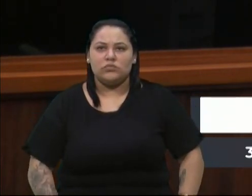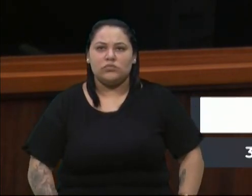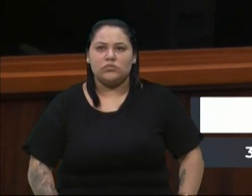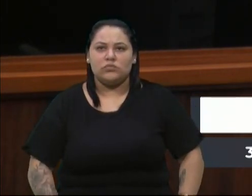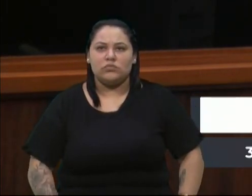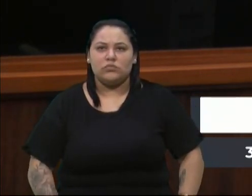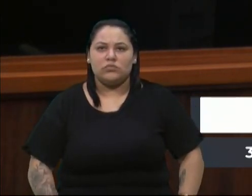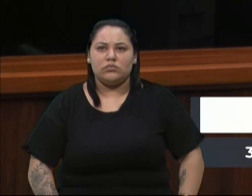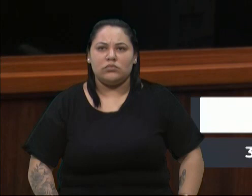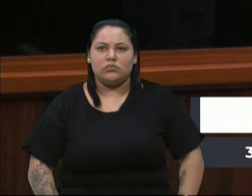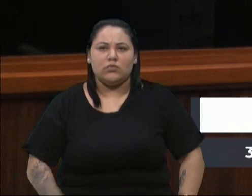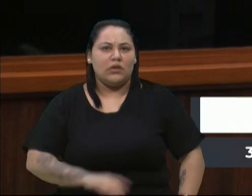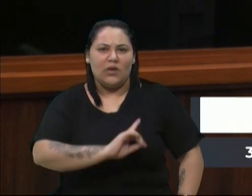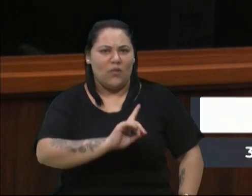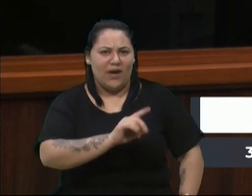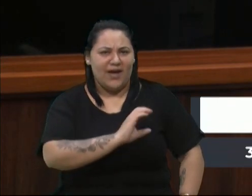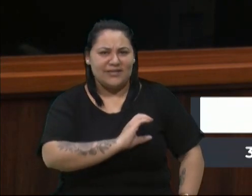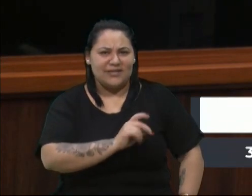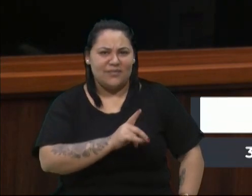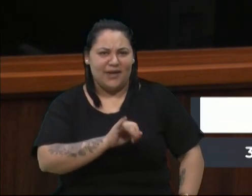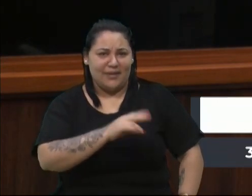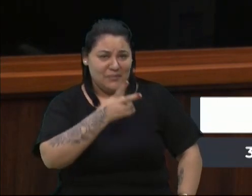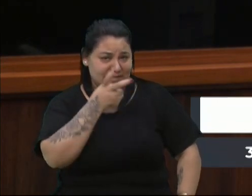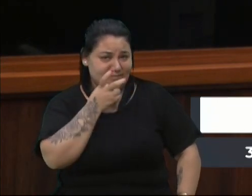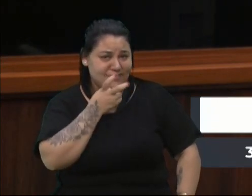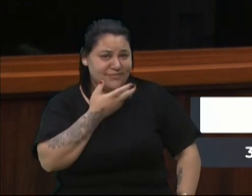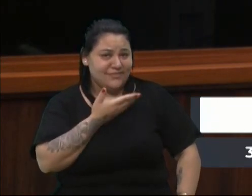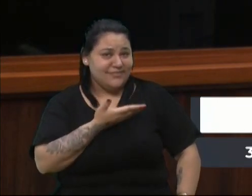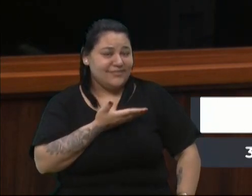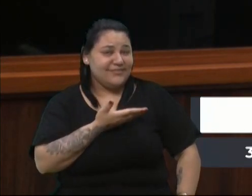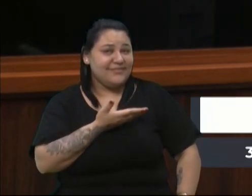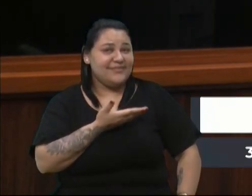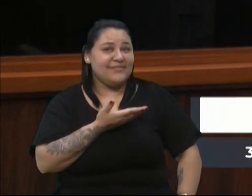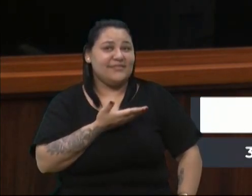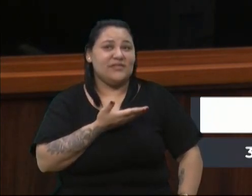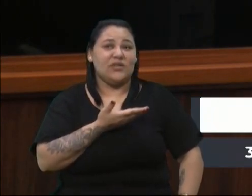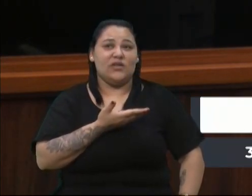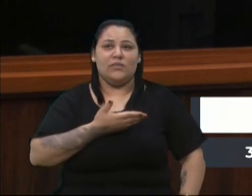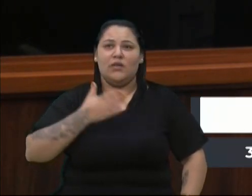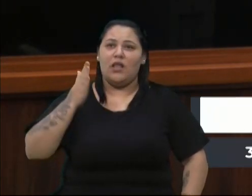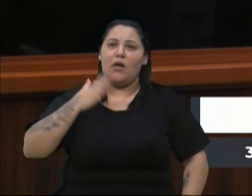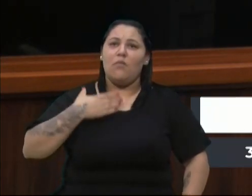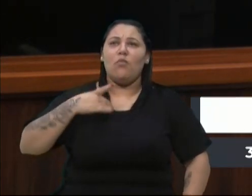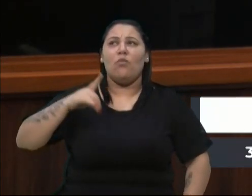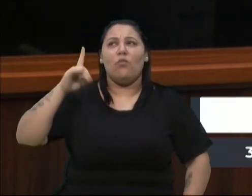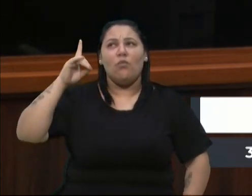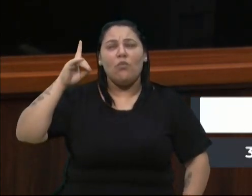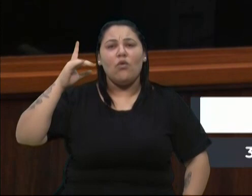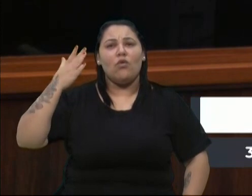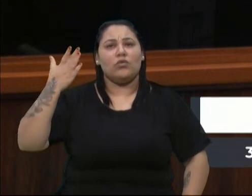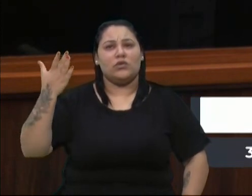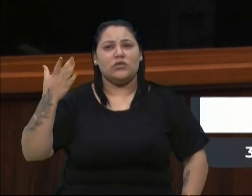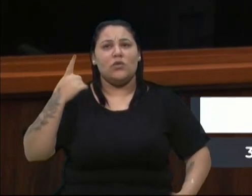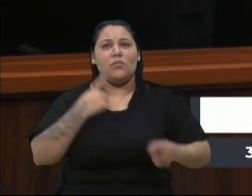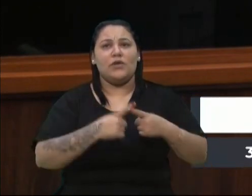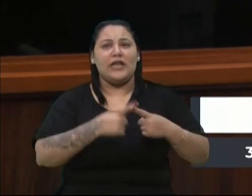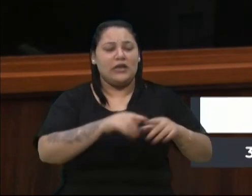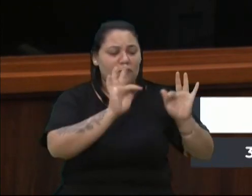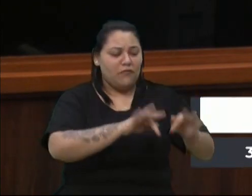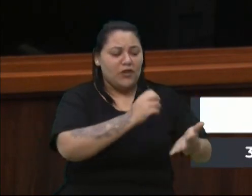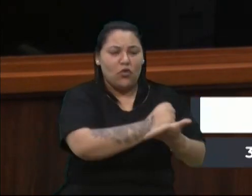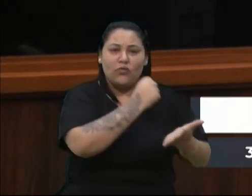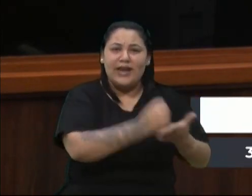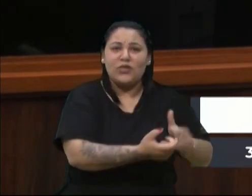isso. Não, não foi. Agora, pelo amor de Deus, por que não rompeu com o InSaúde quando